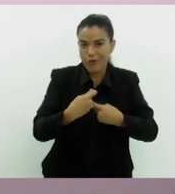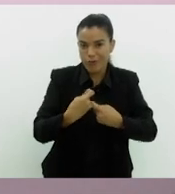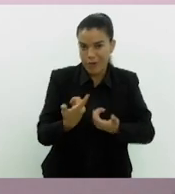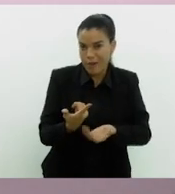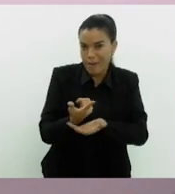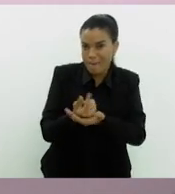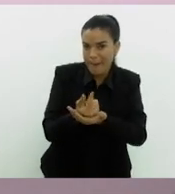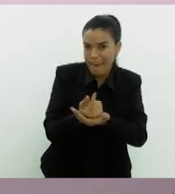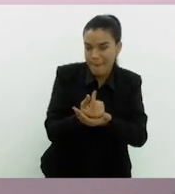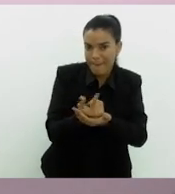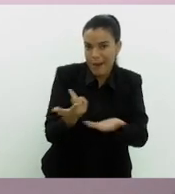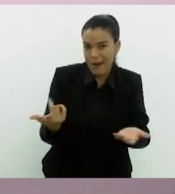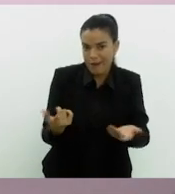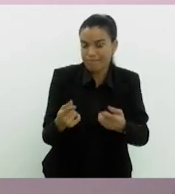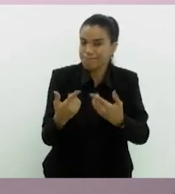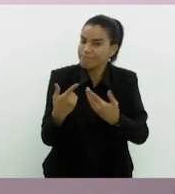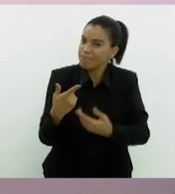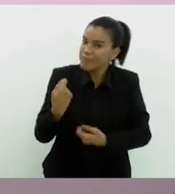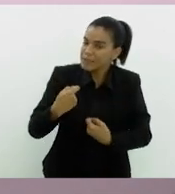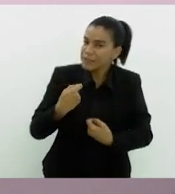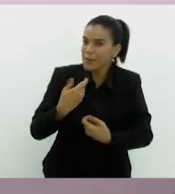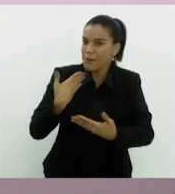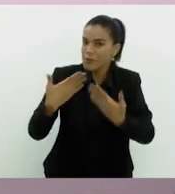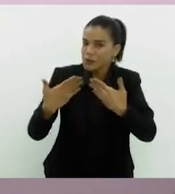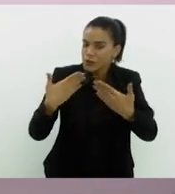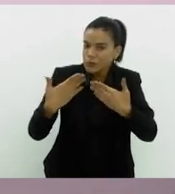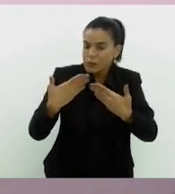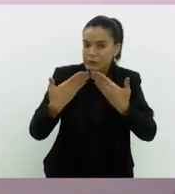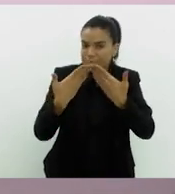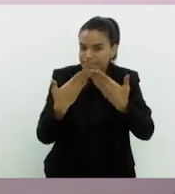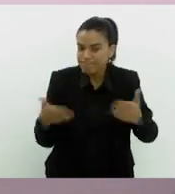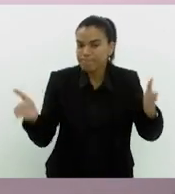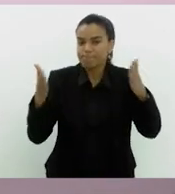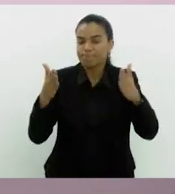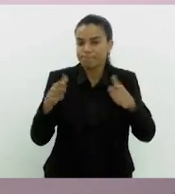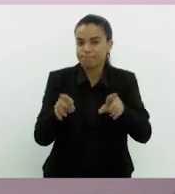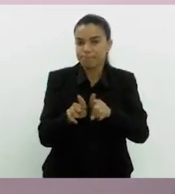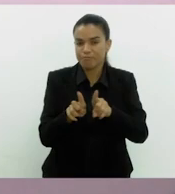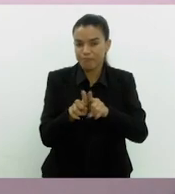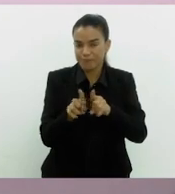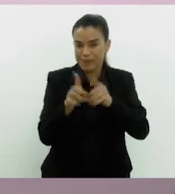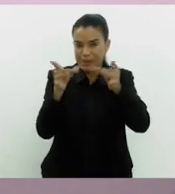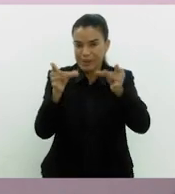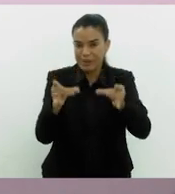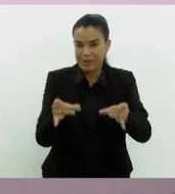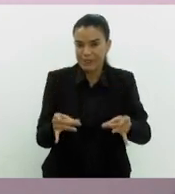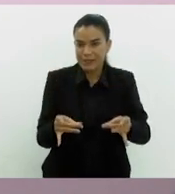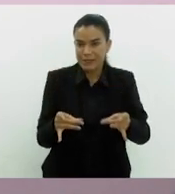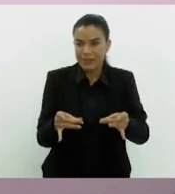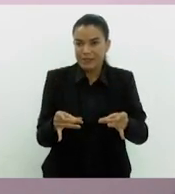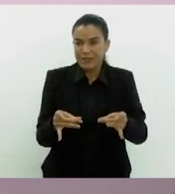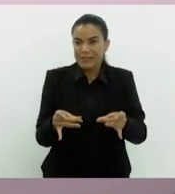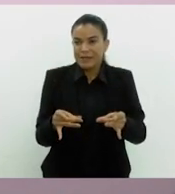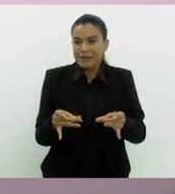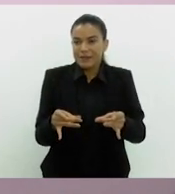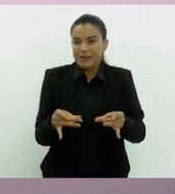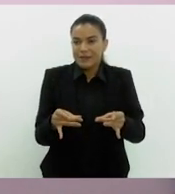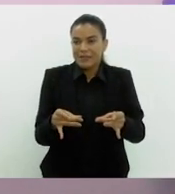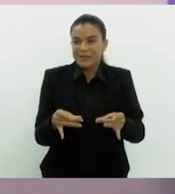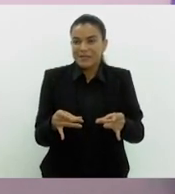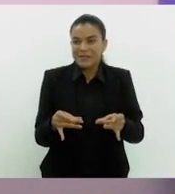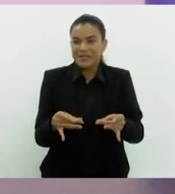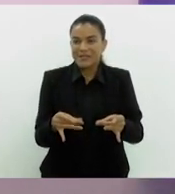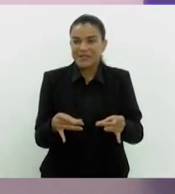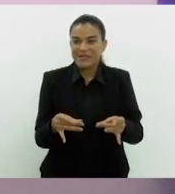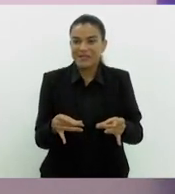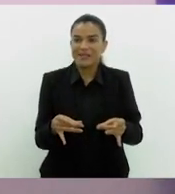mais aberta, mais evidente, né? E batalhar nesse sentido, aí termino com isso.